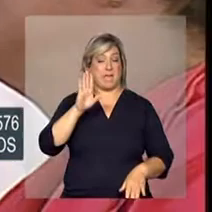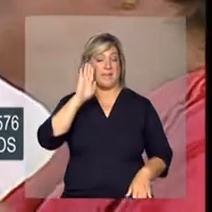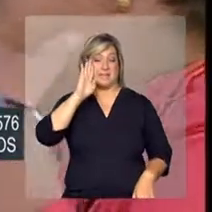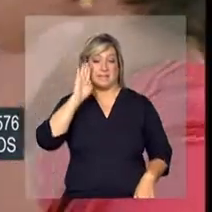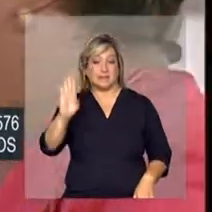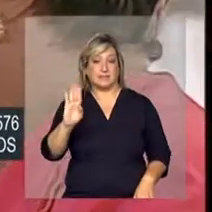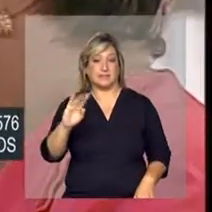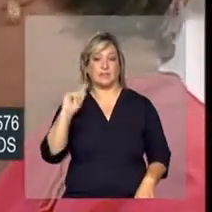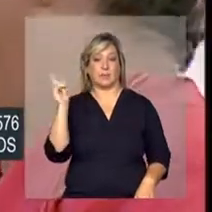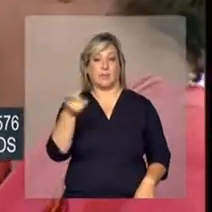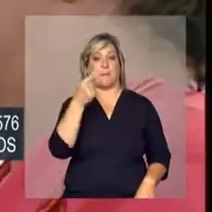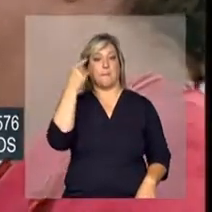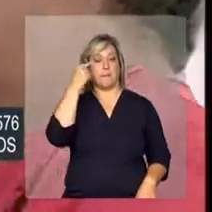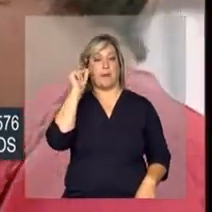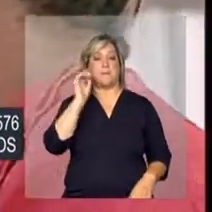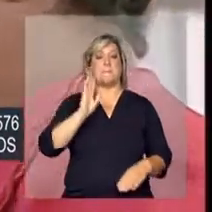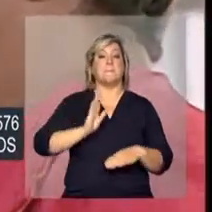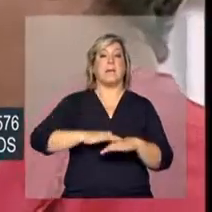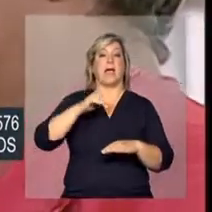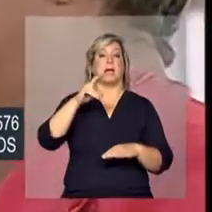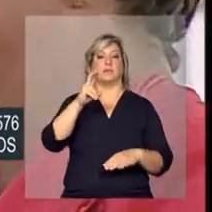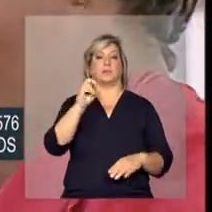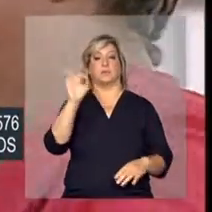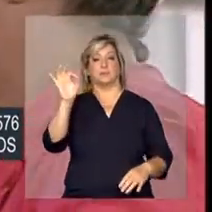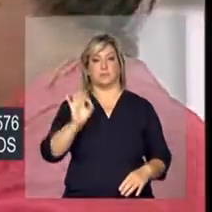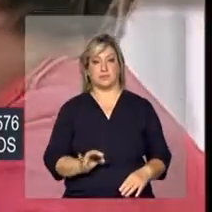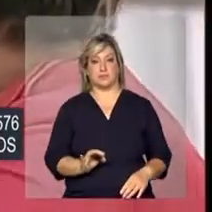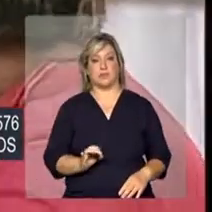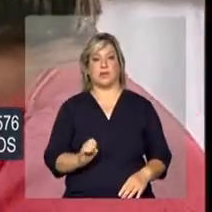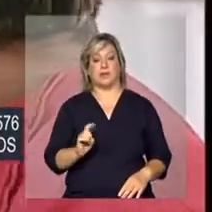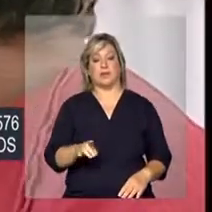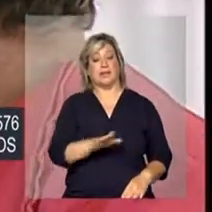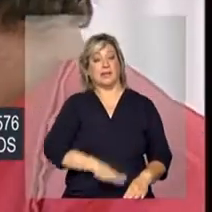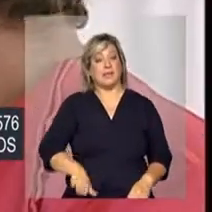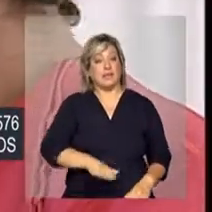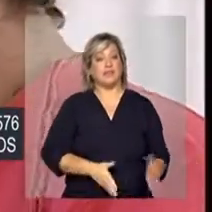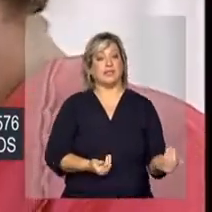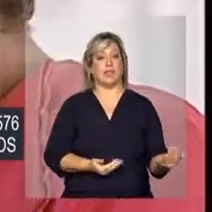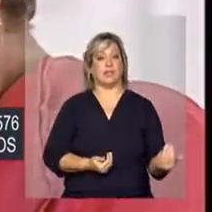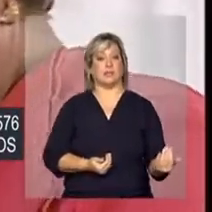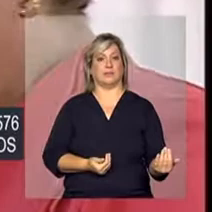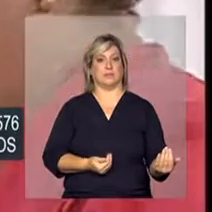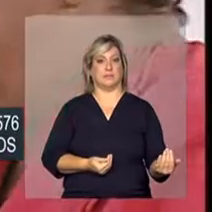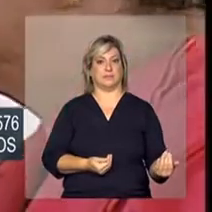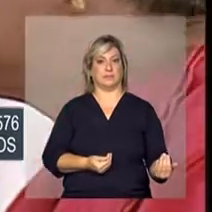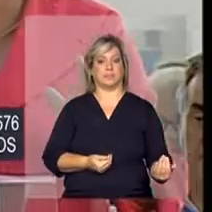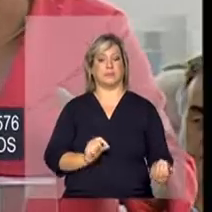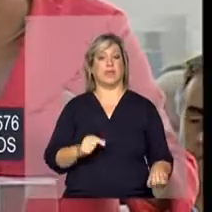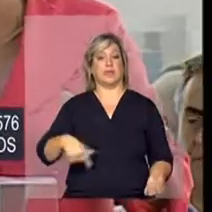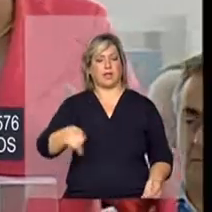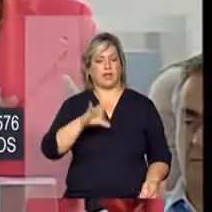basicamente mais da metade ou quase a metade de crianças e jovens. Então